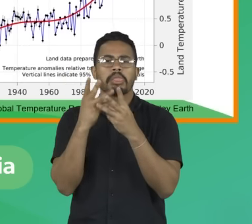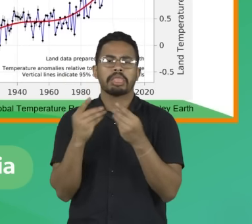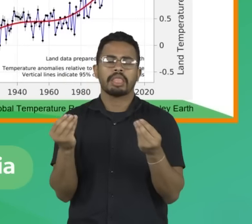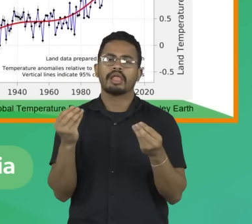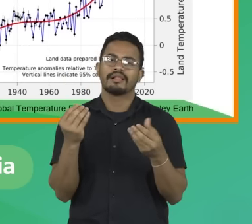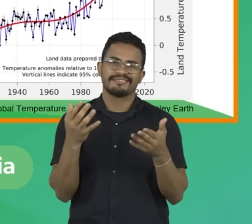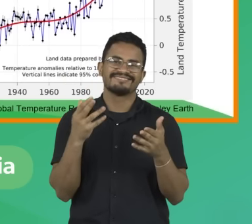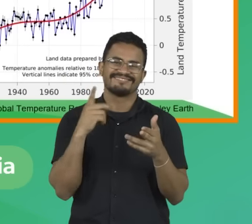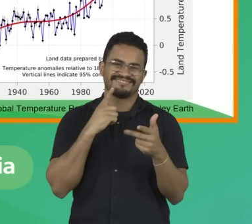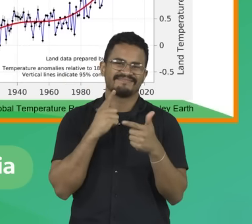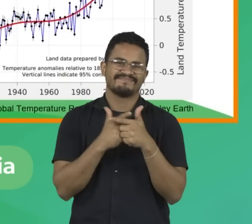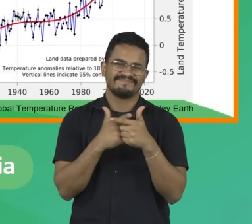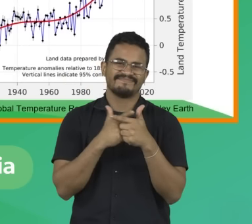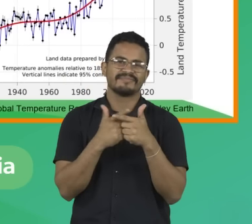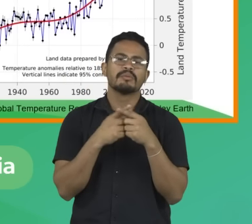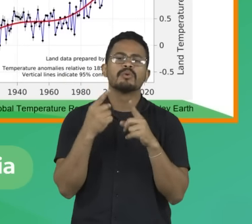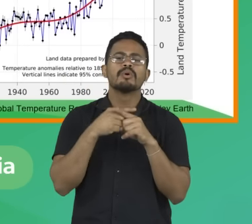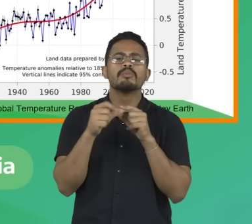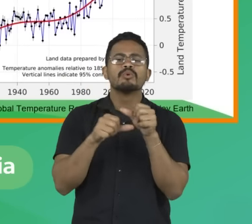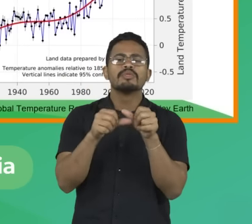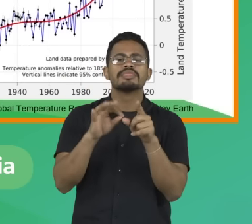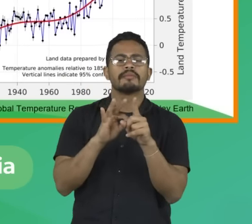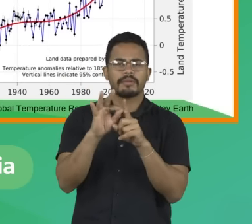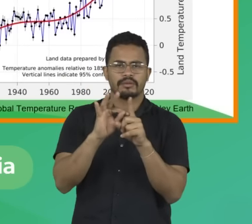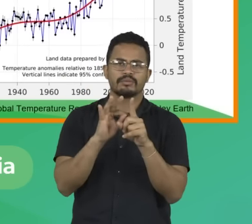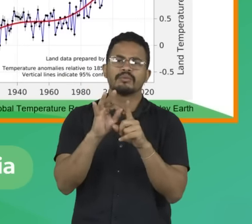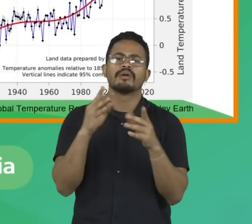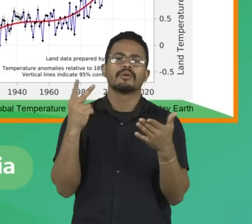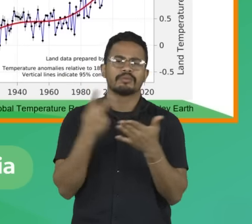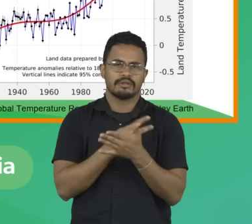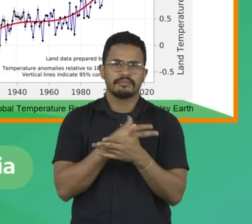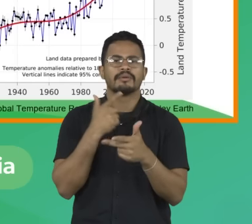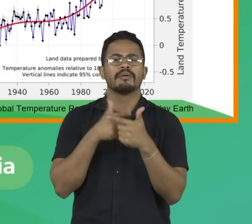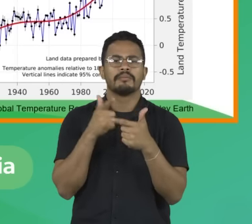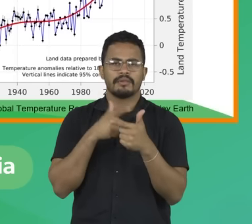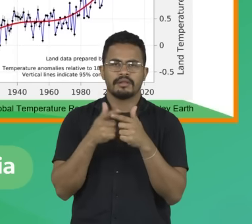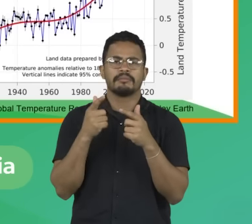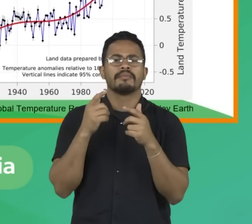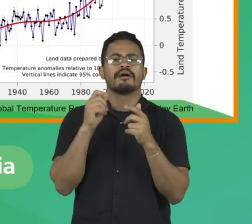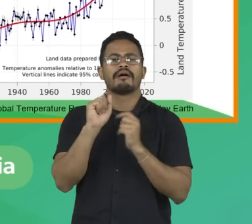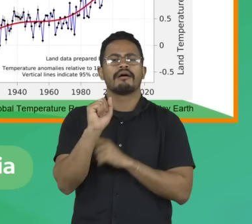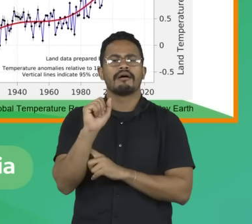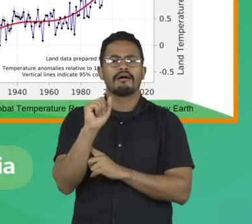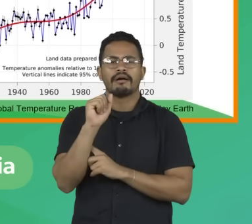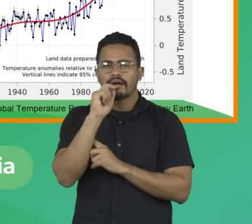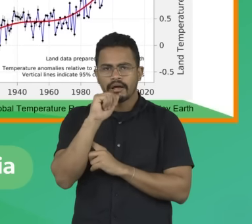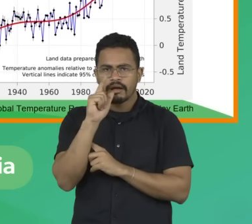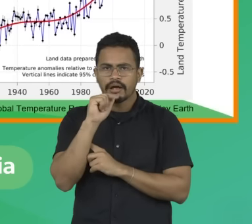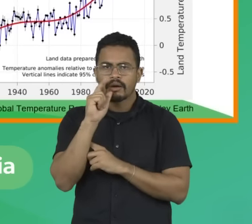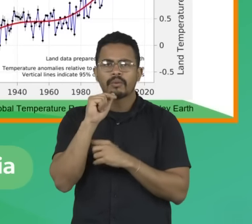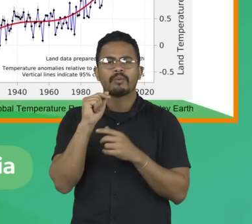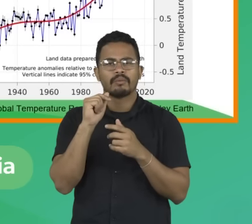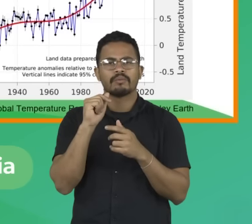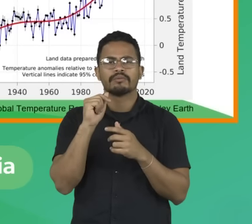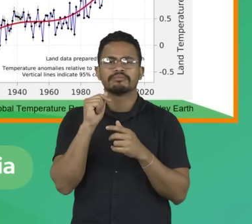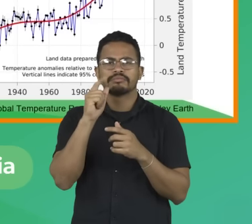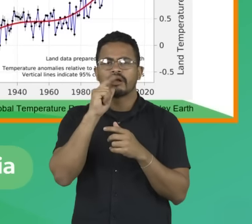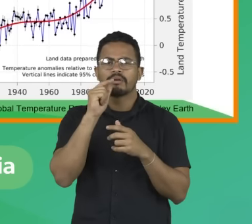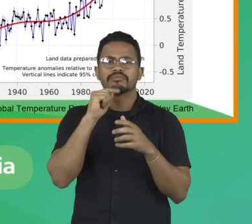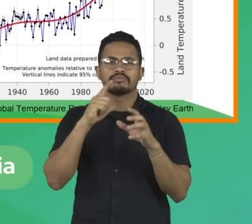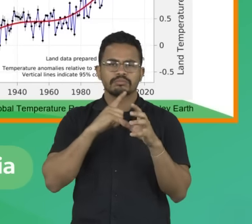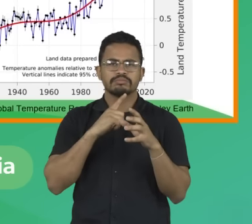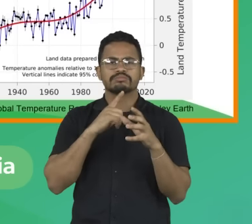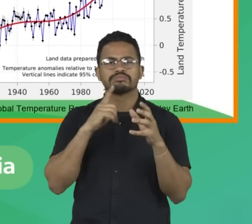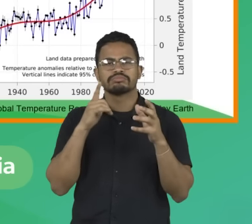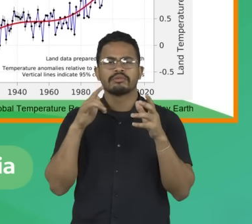mudança de temperatura gera mudança no deslocamento das massas de ar e das massas de água também, porque essas massas de água, por diferença